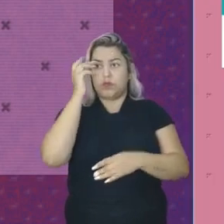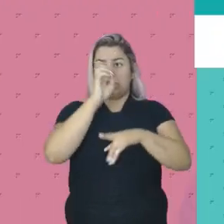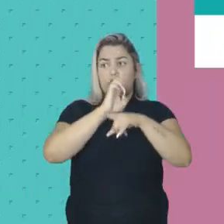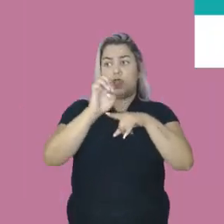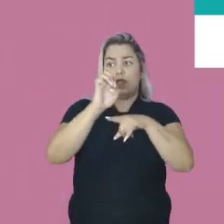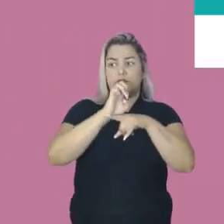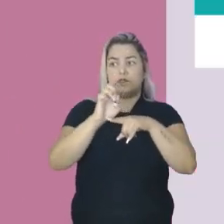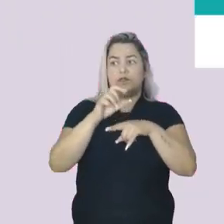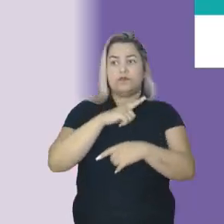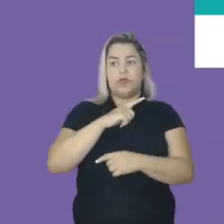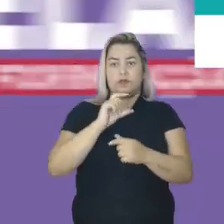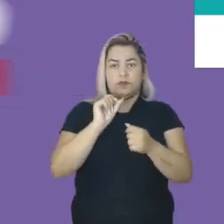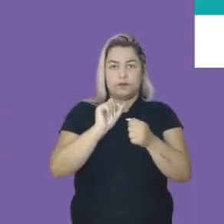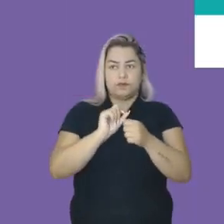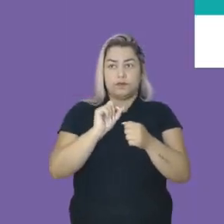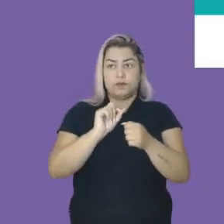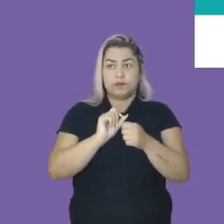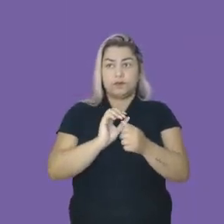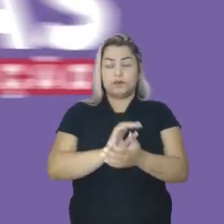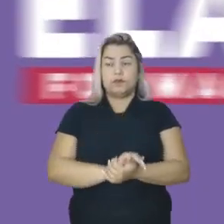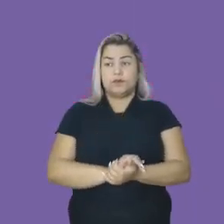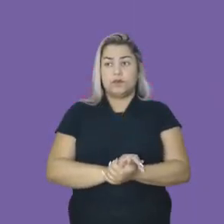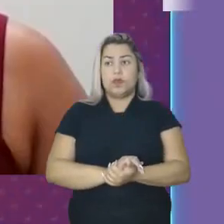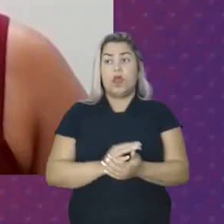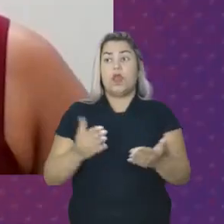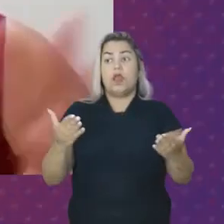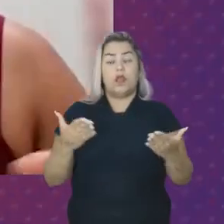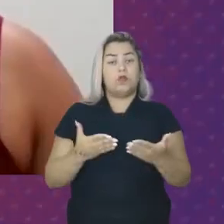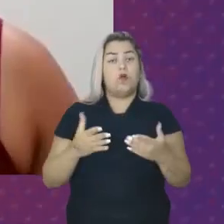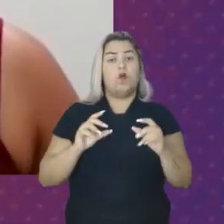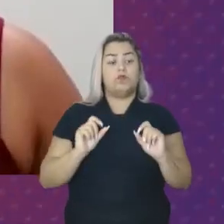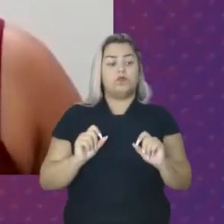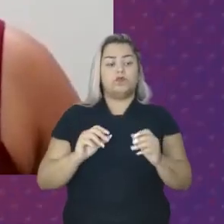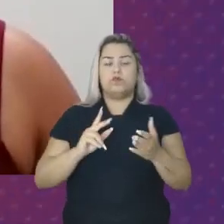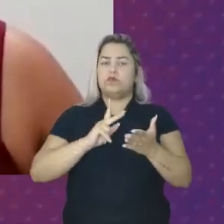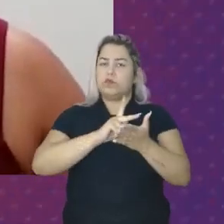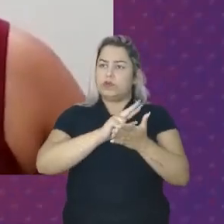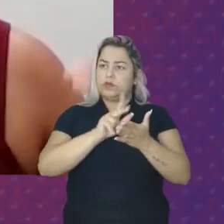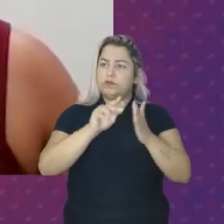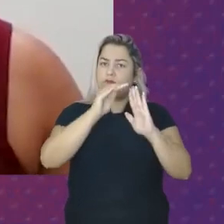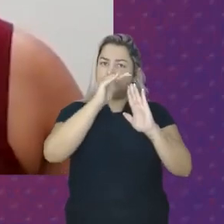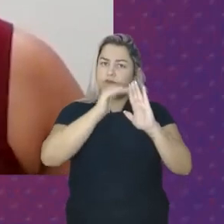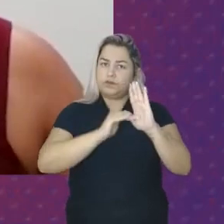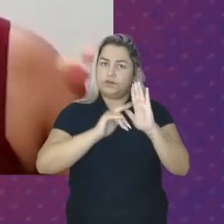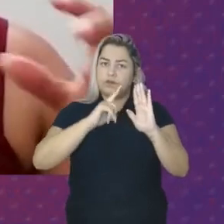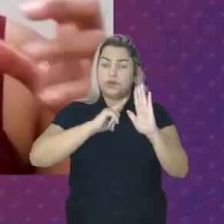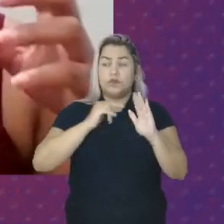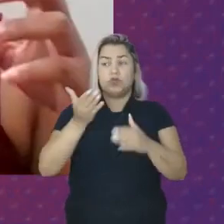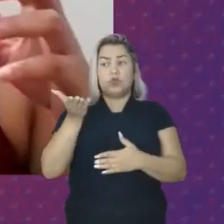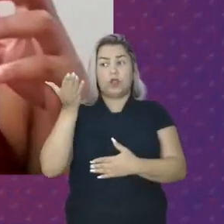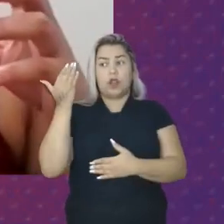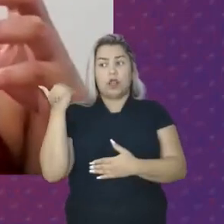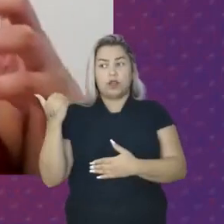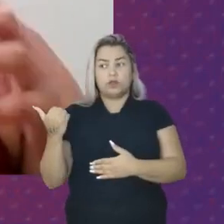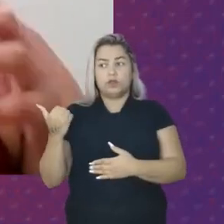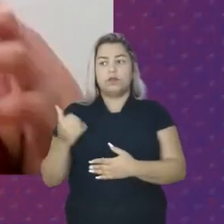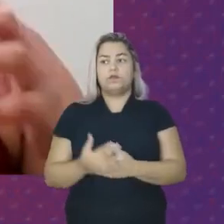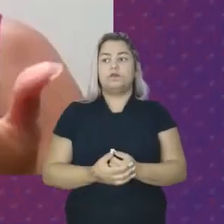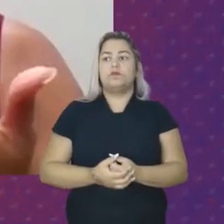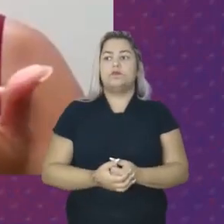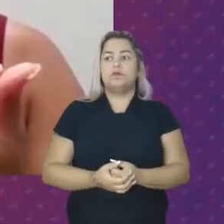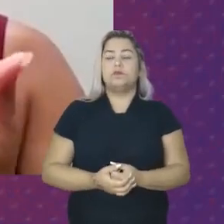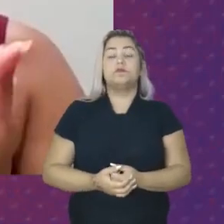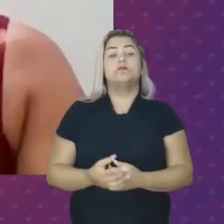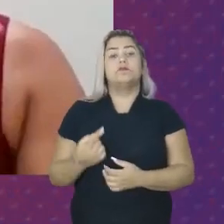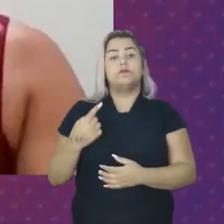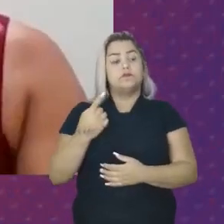tem que fazer. E o PRONASSE 2 agora, ao invés de ter uma série de ações, como tinha no passado, a